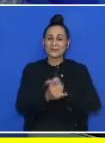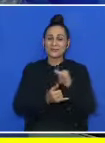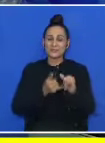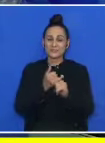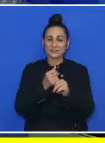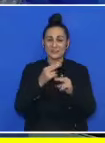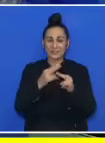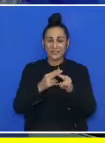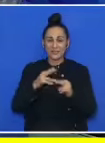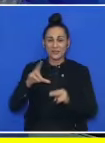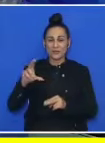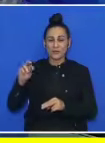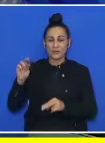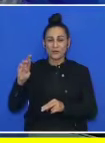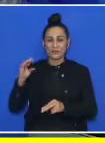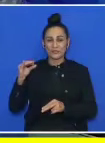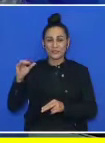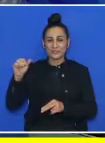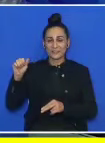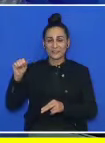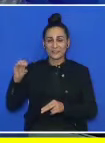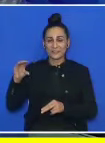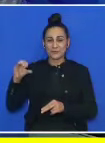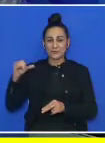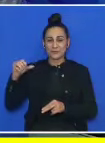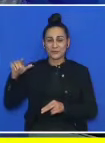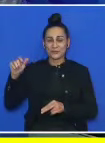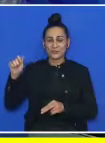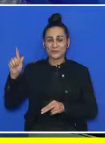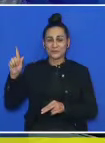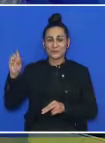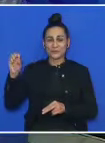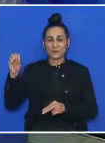página da Caixa na internet. loterias.caixa.gov.br